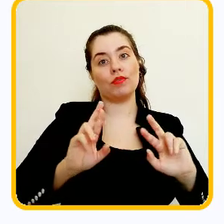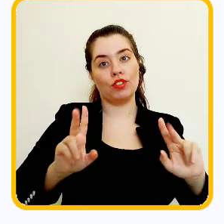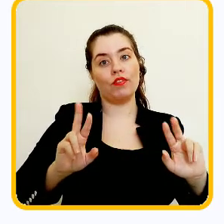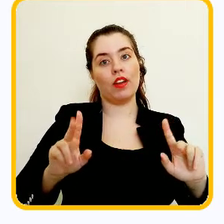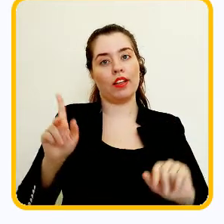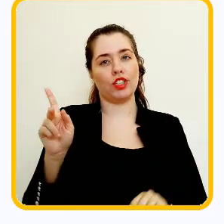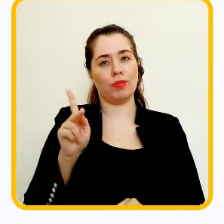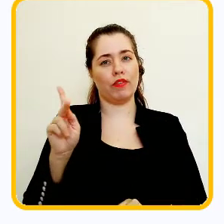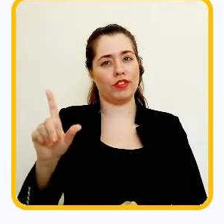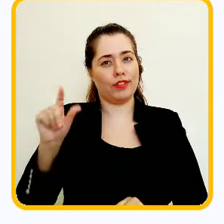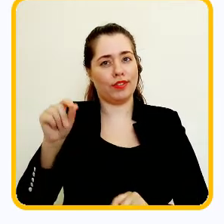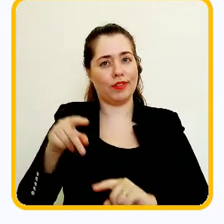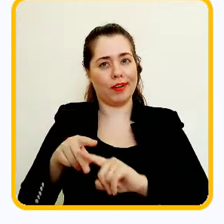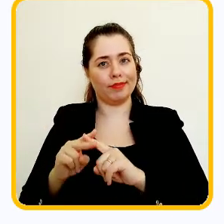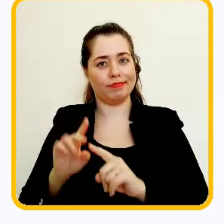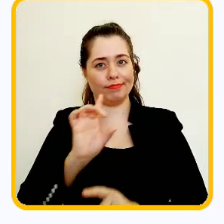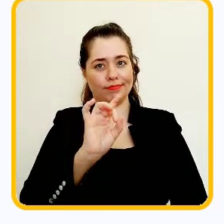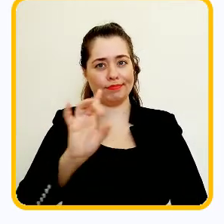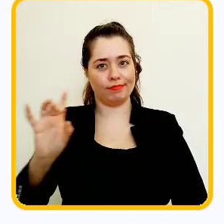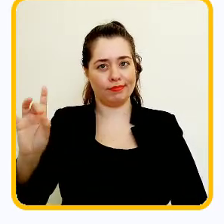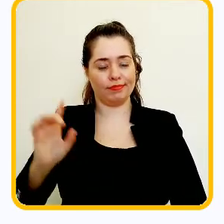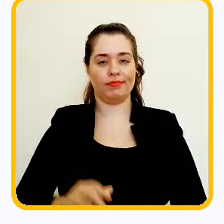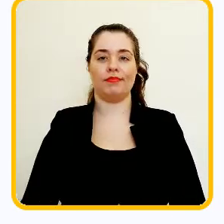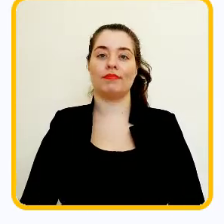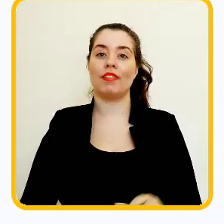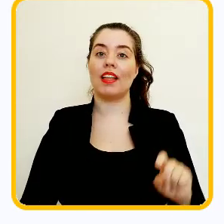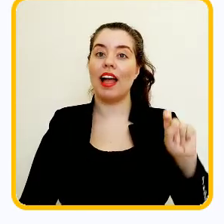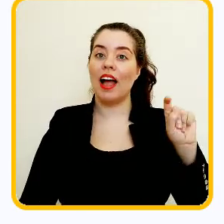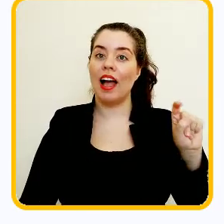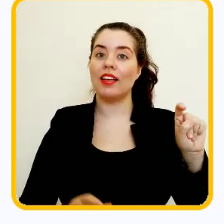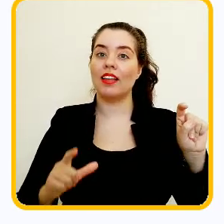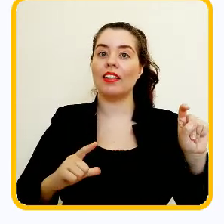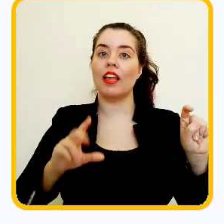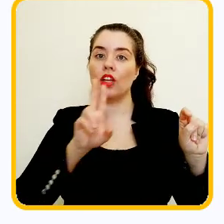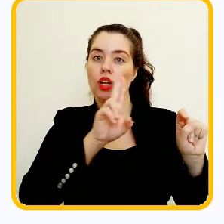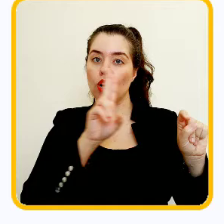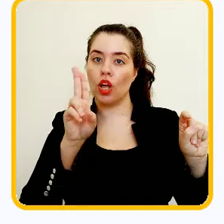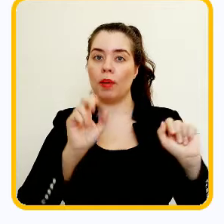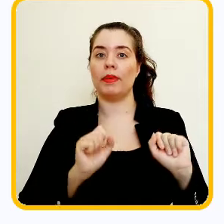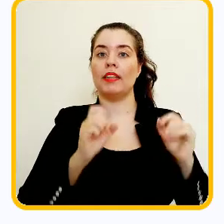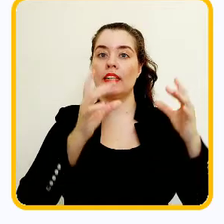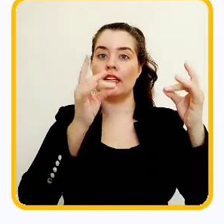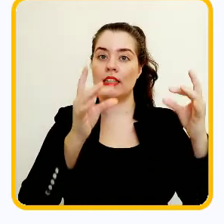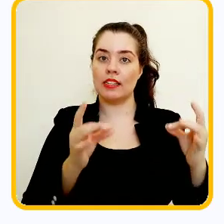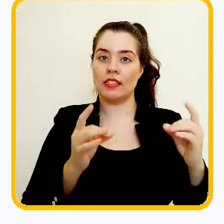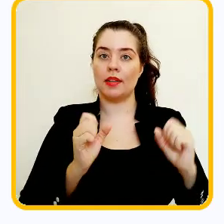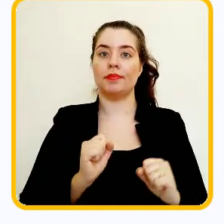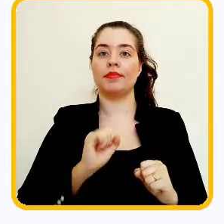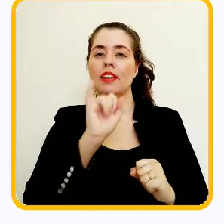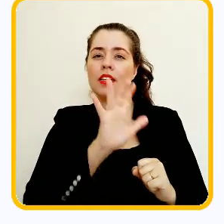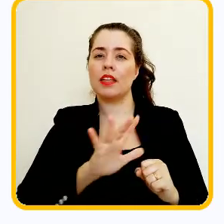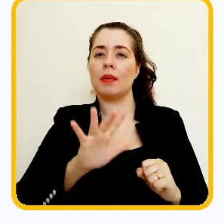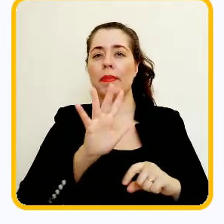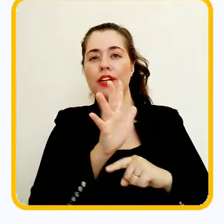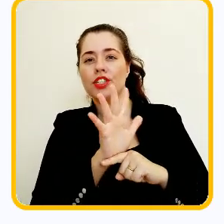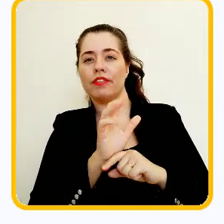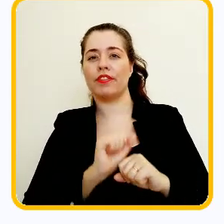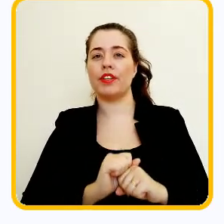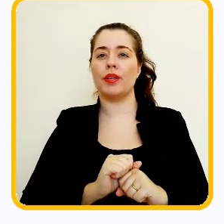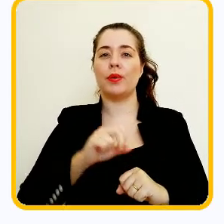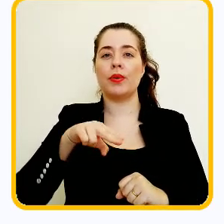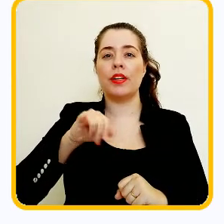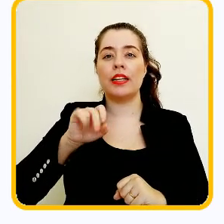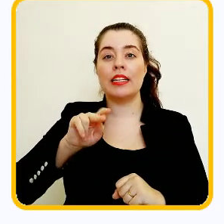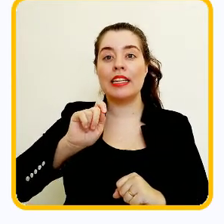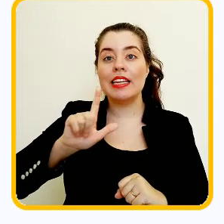específica determinada pelo professor. Neste caso, os campos são nome, descrição, imagem e vídeo, nível de ensino,